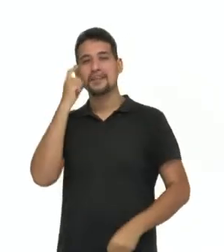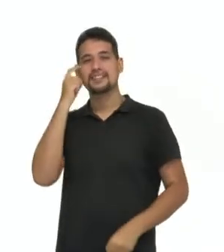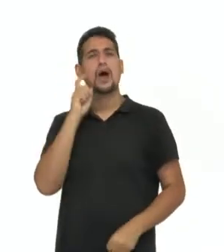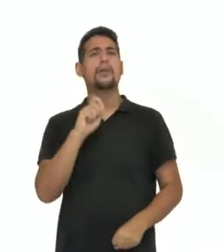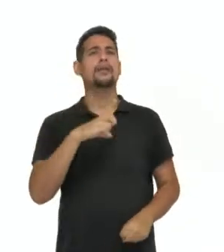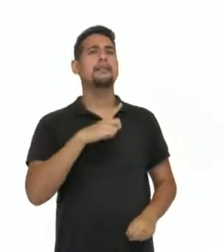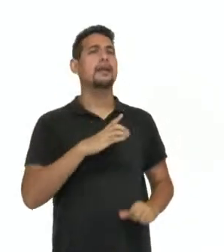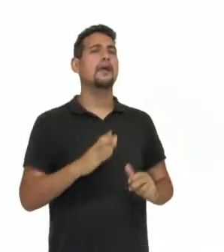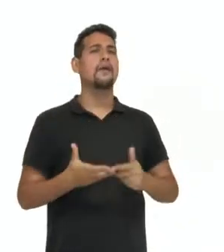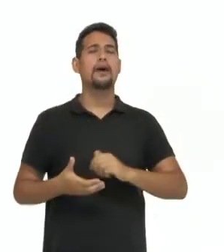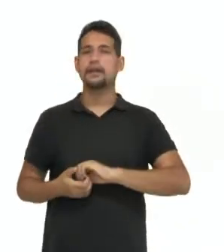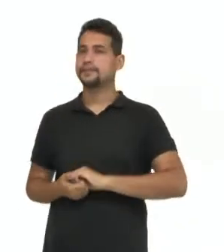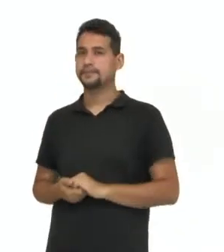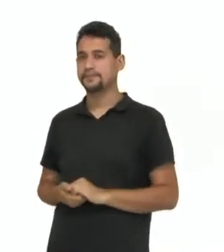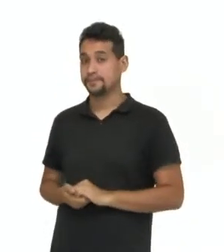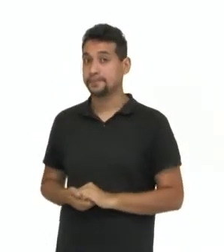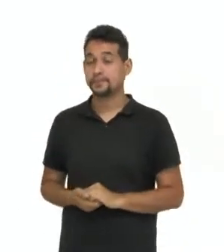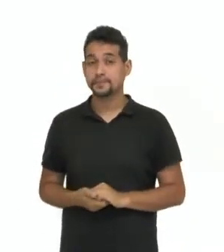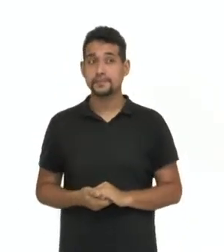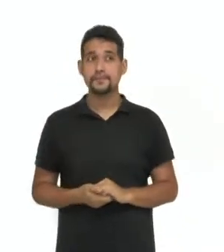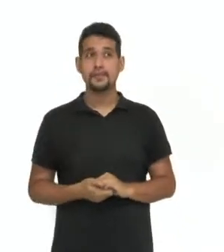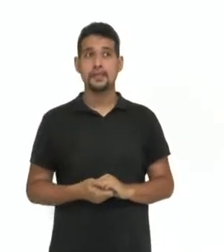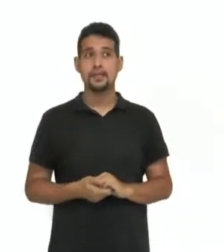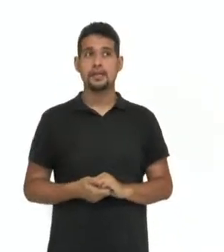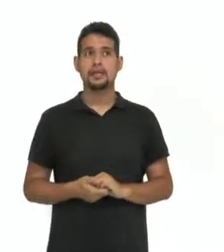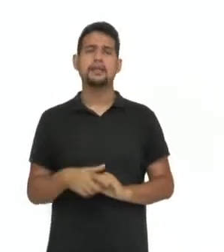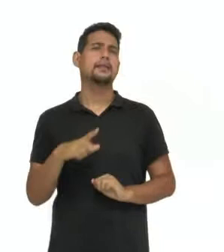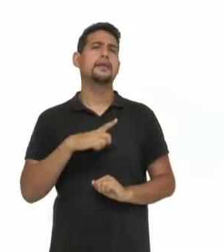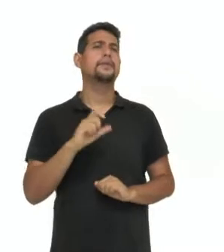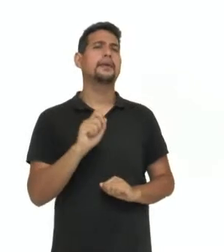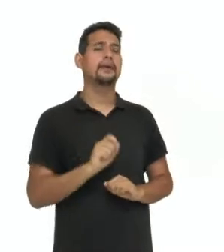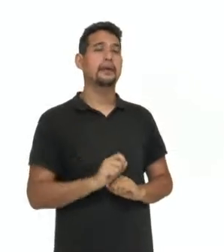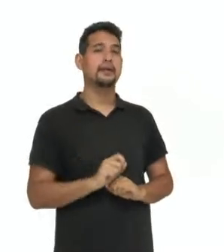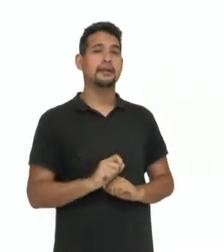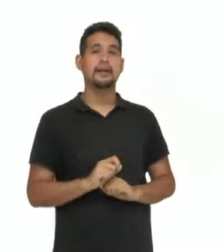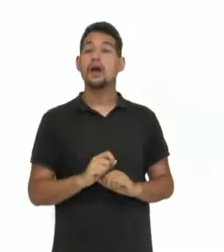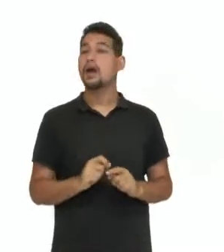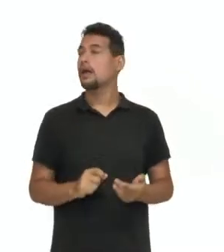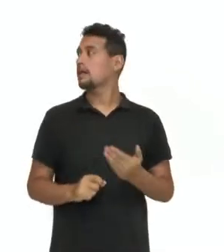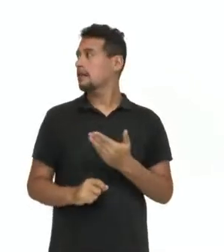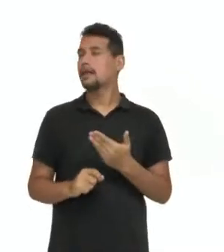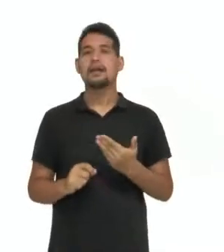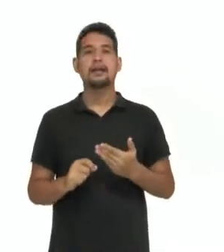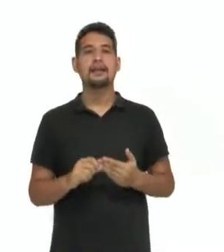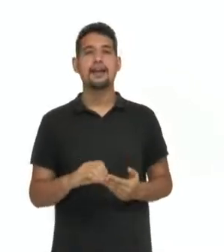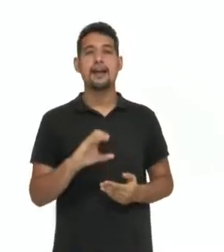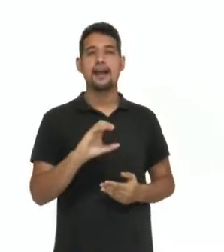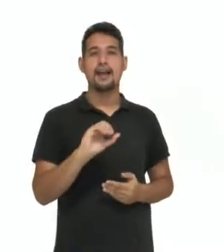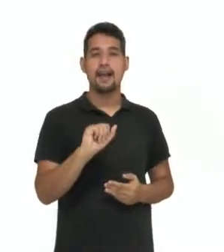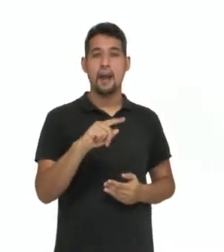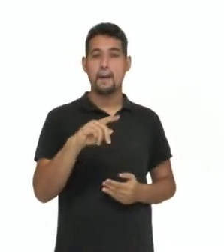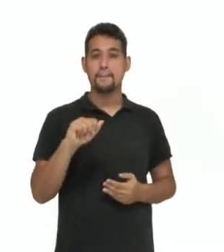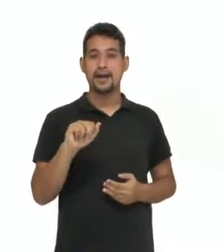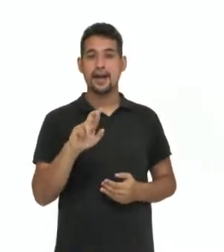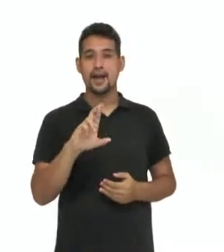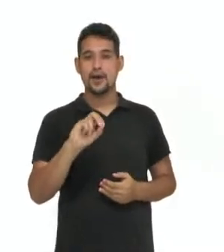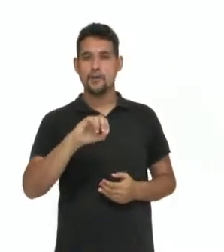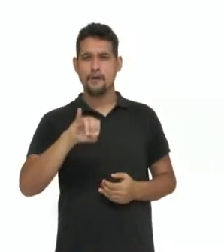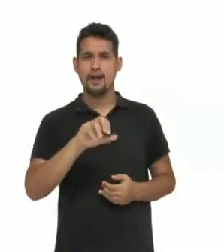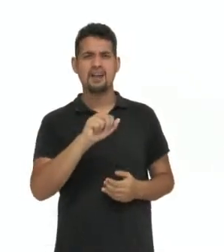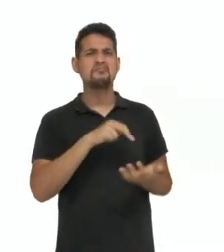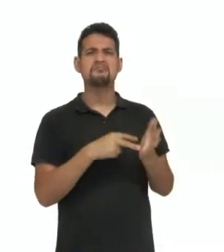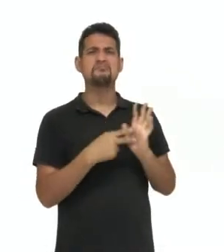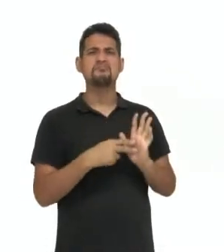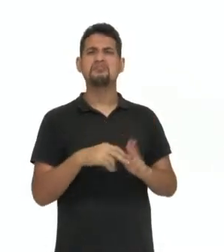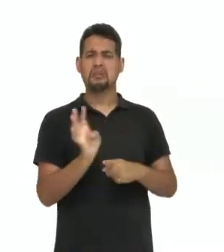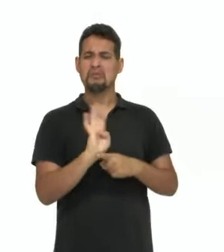temos aqui? Um cartel. La chica de la capa roja. Que